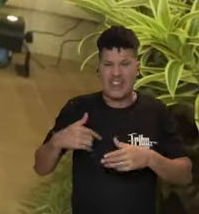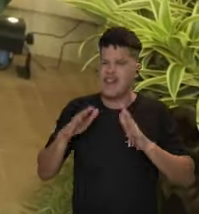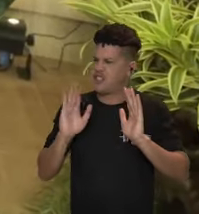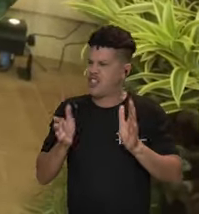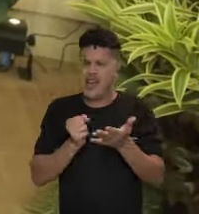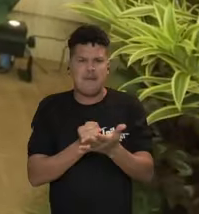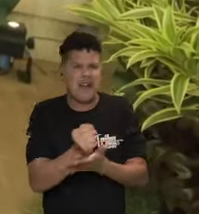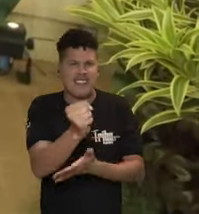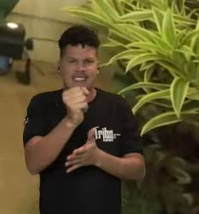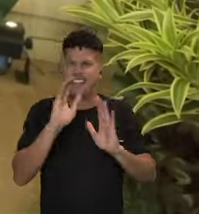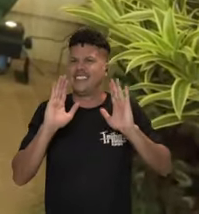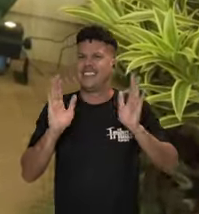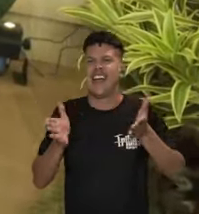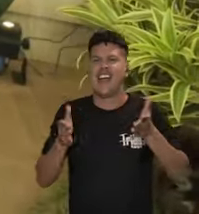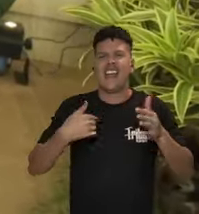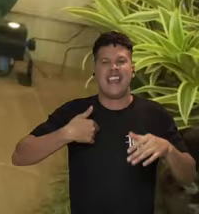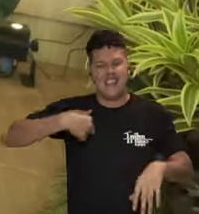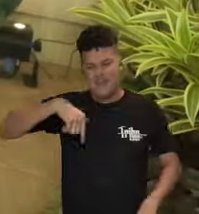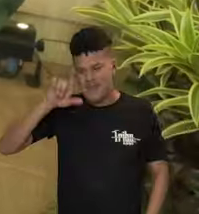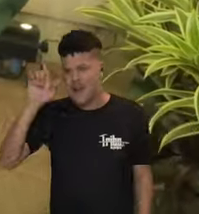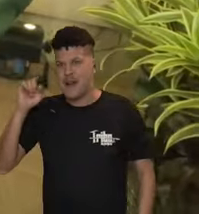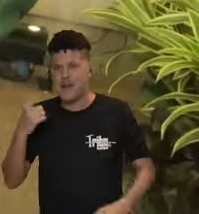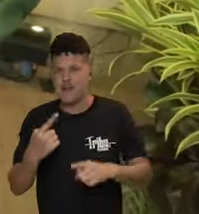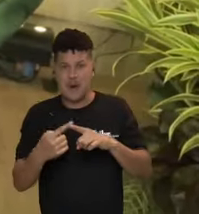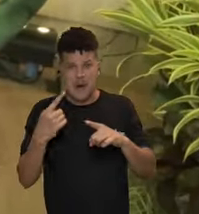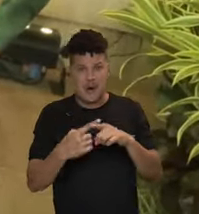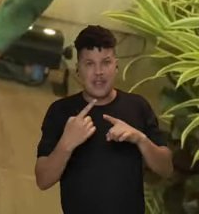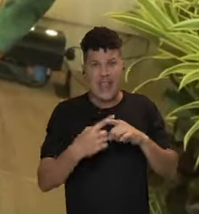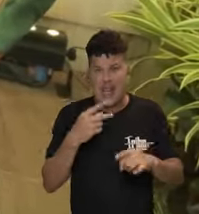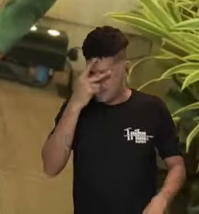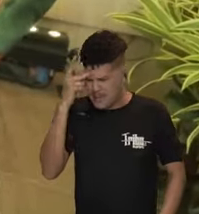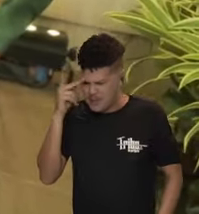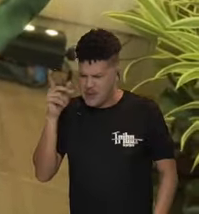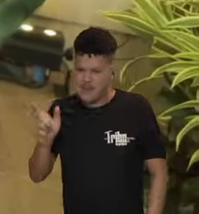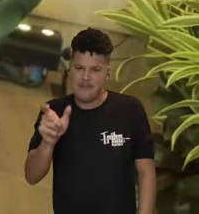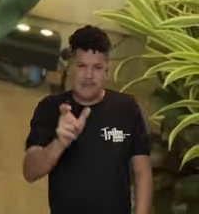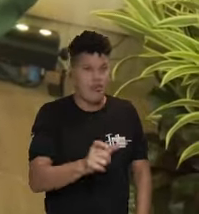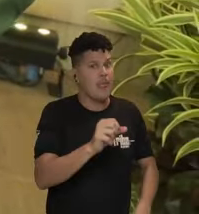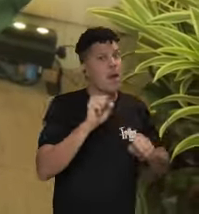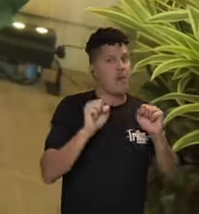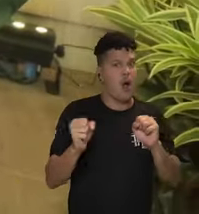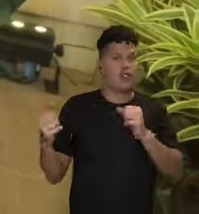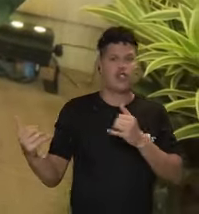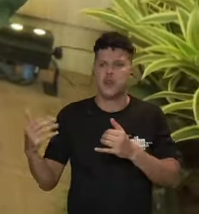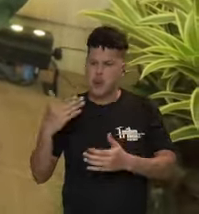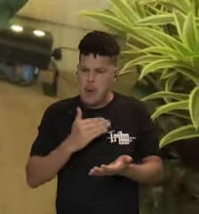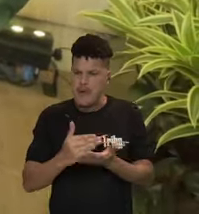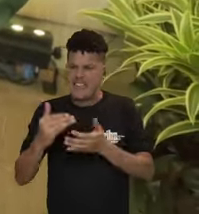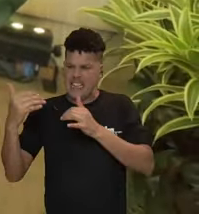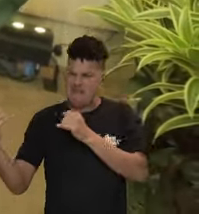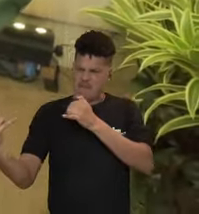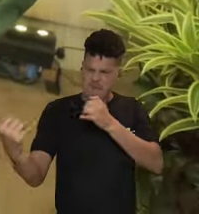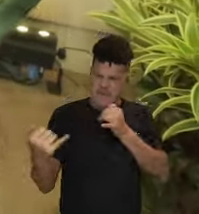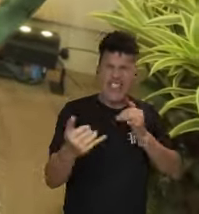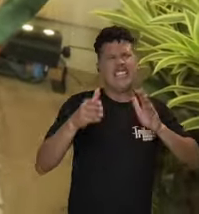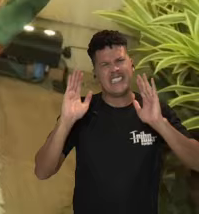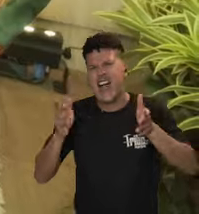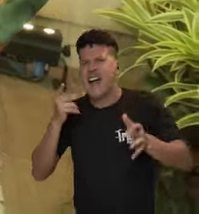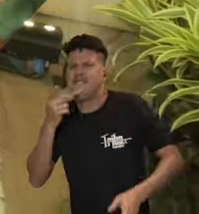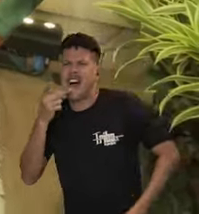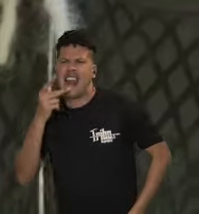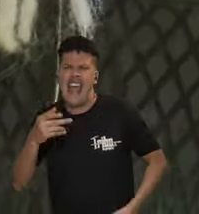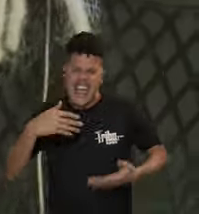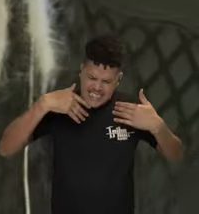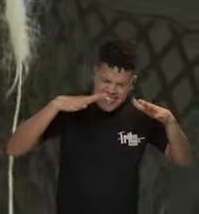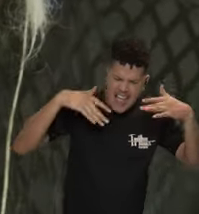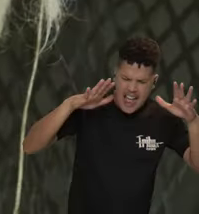tempo, pode crer, Deusinho, vou me sair. Porque os cabritos aqui podem subir. Não te falei que essa peca